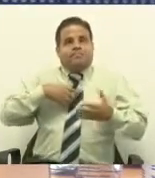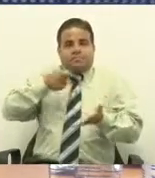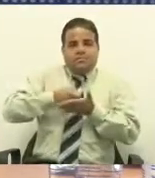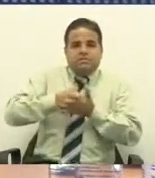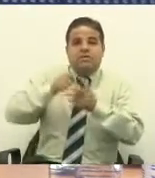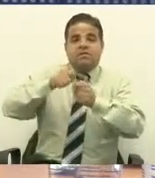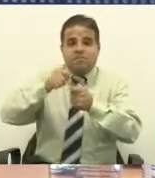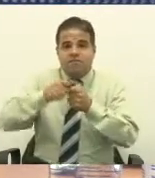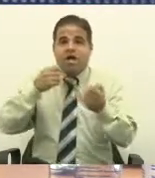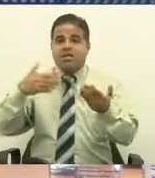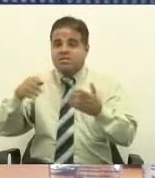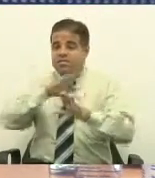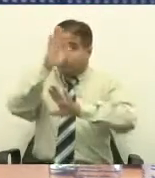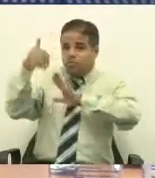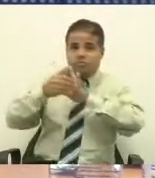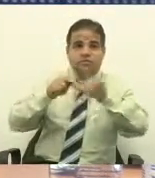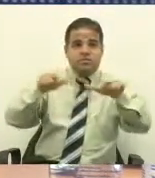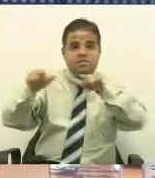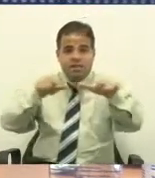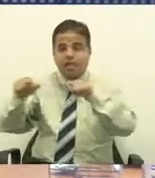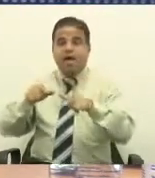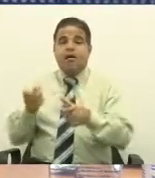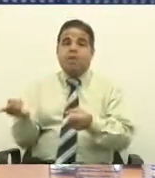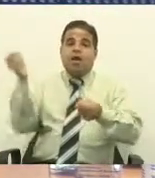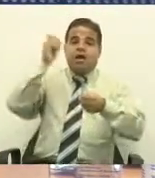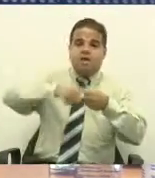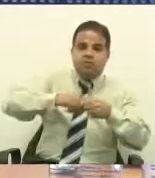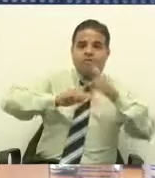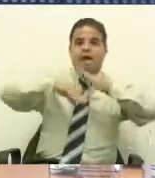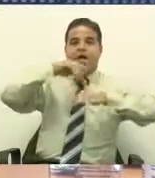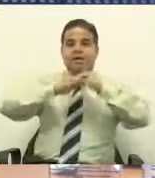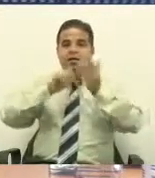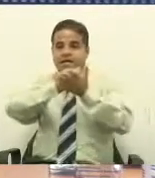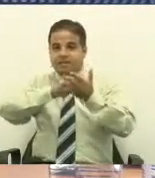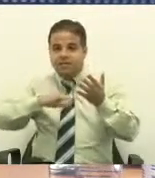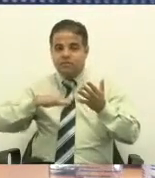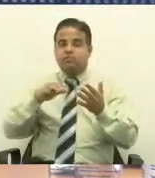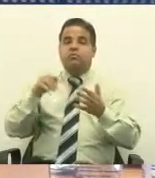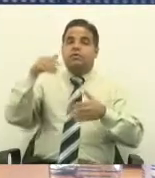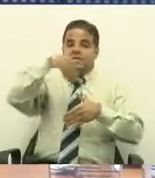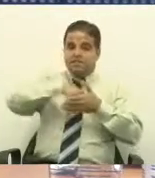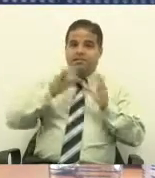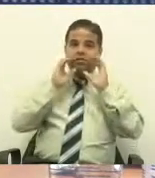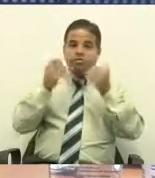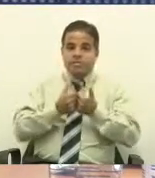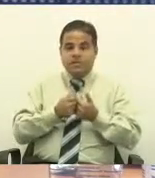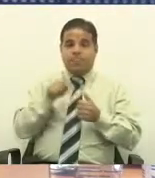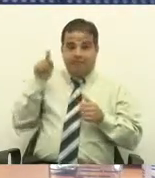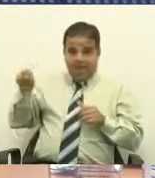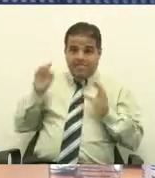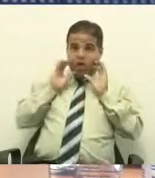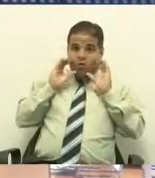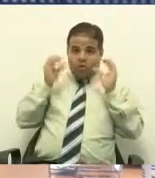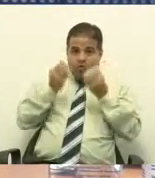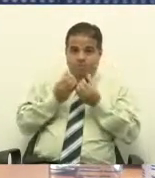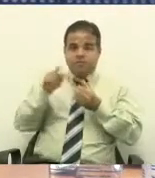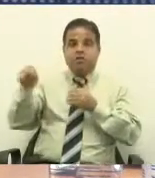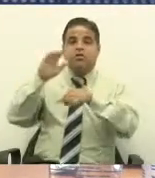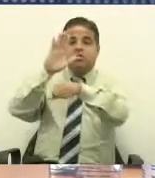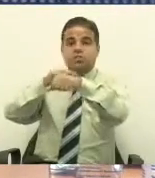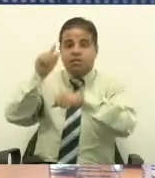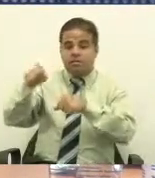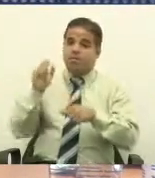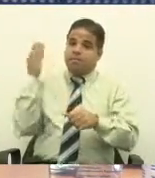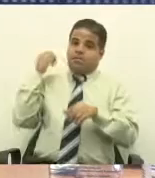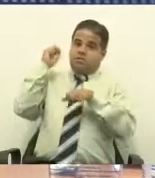essa articulação como um todo para a retomada das ações da comissão. Essa comissão a gente tem chamado, porque anteriormente assumi